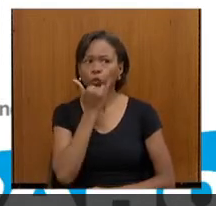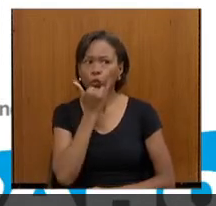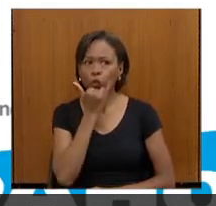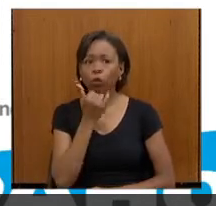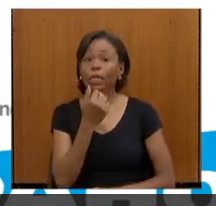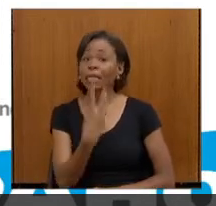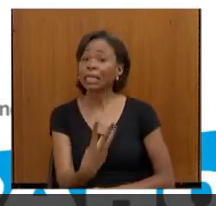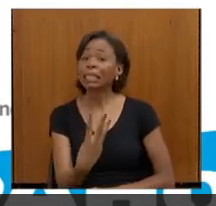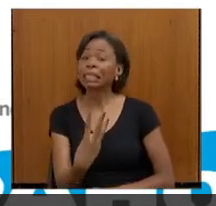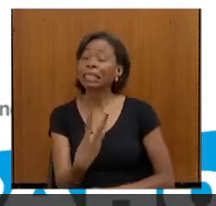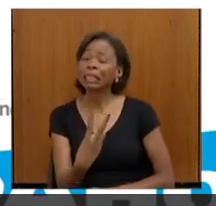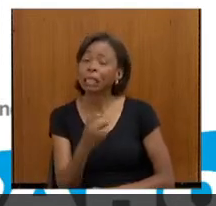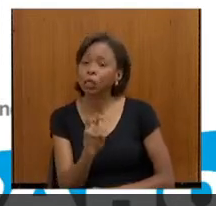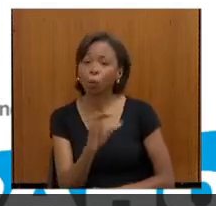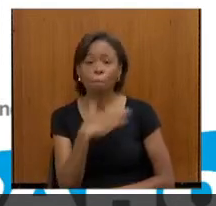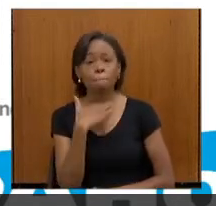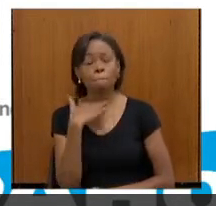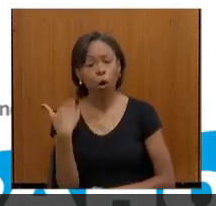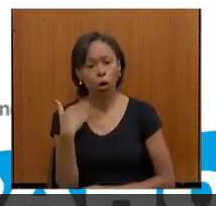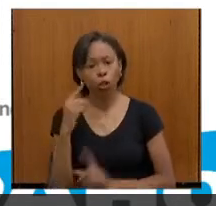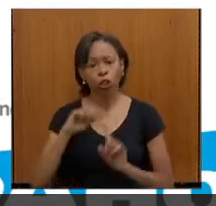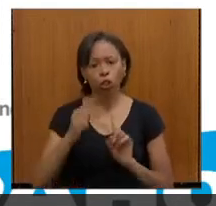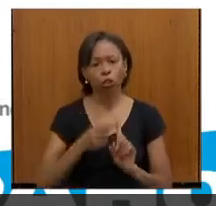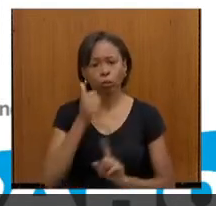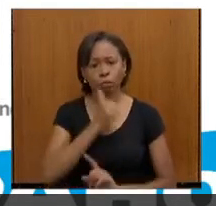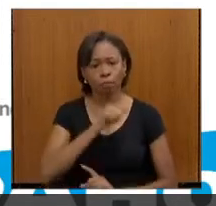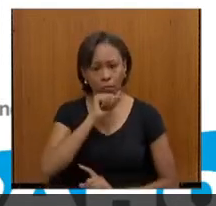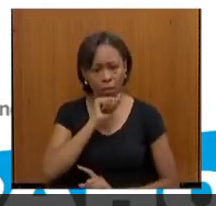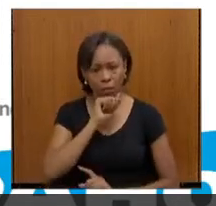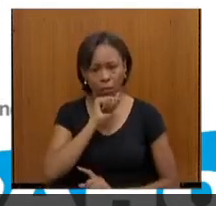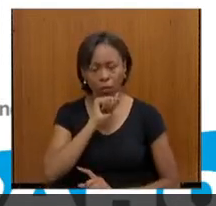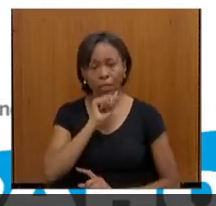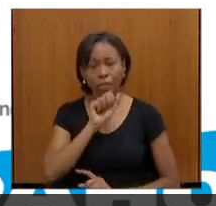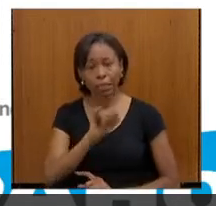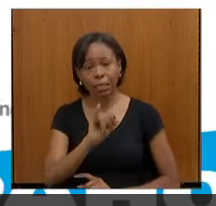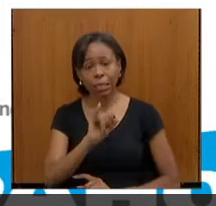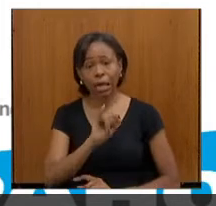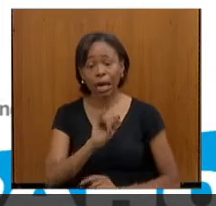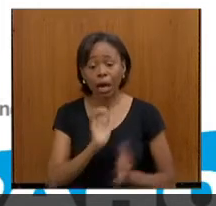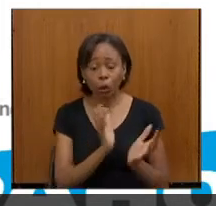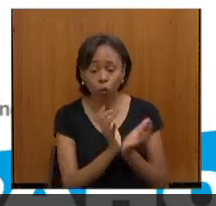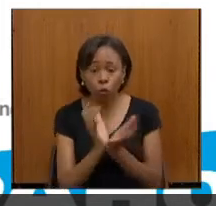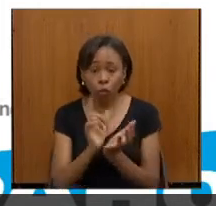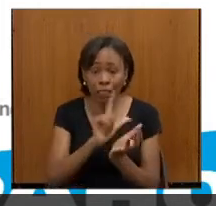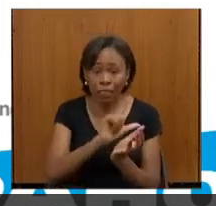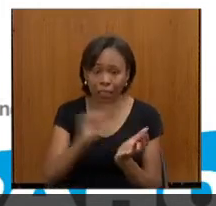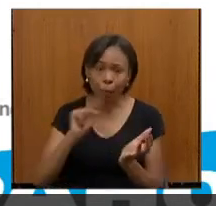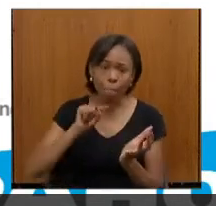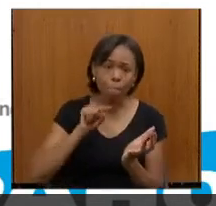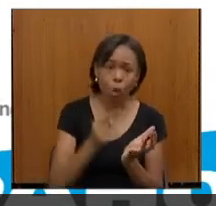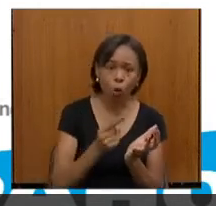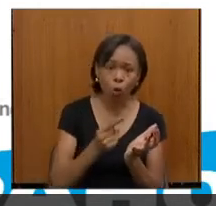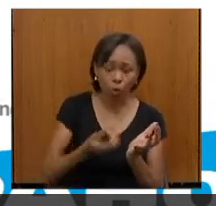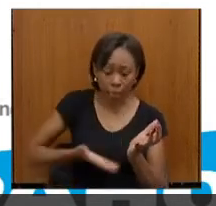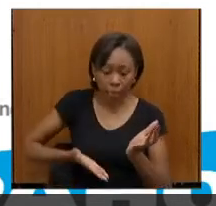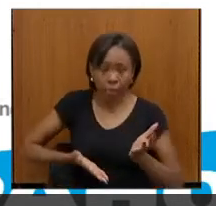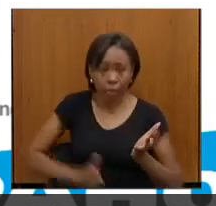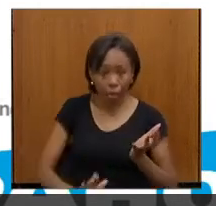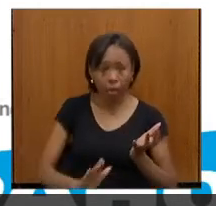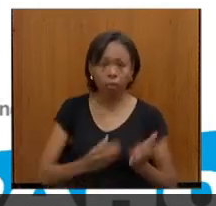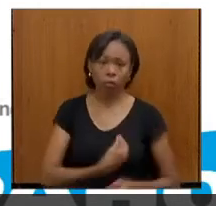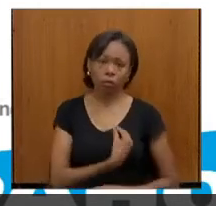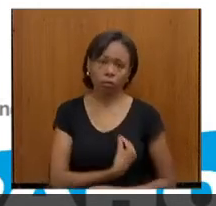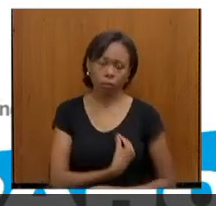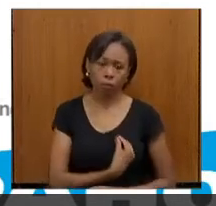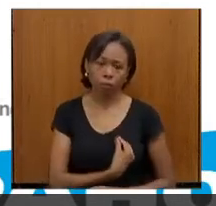35 mortes maternas a cada 100 mil nascidos vivos. Como vocês veem, infelizmente, se